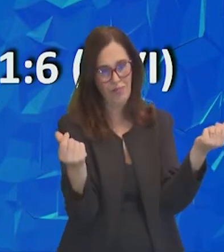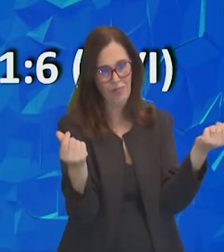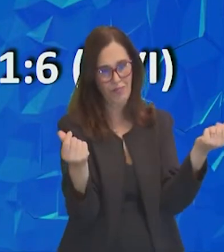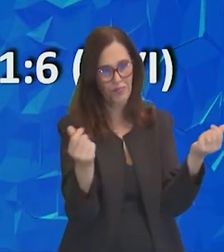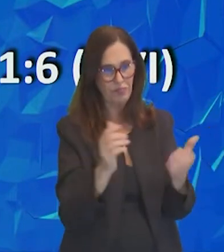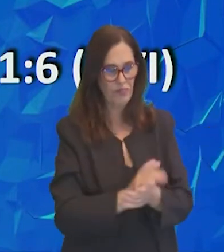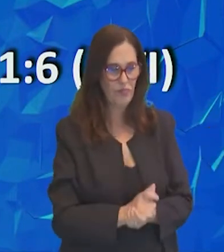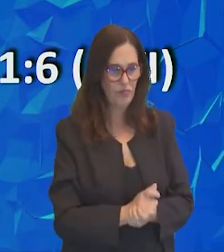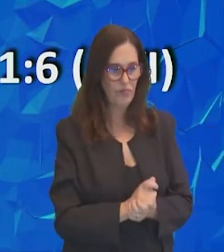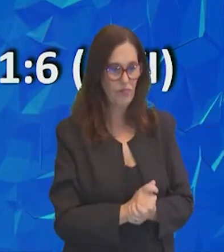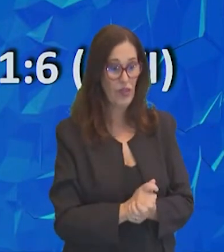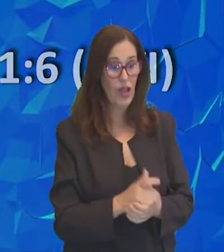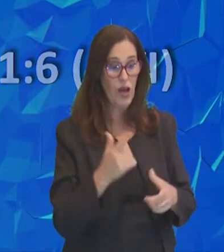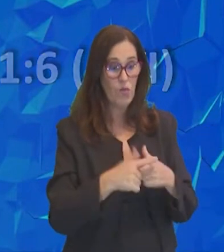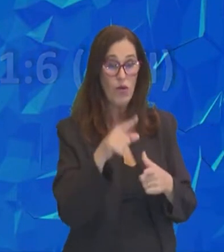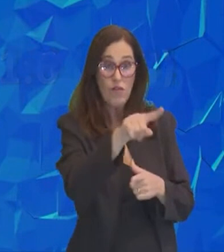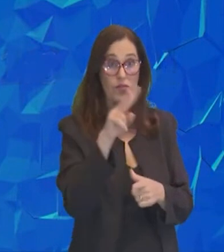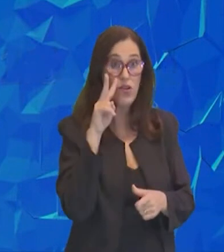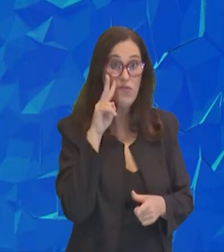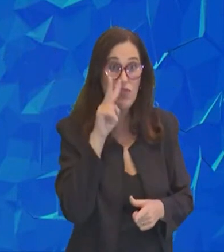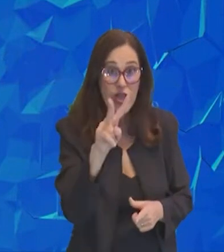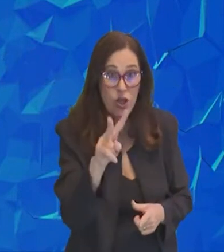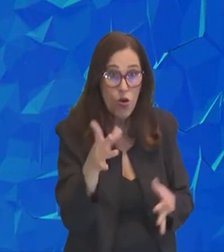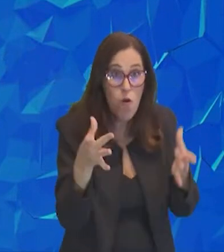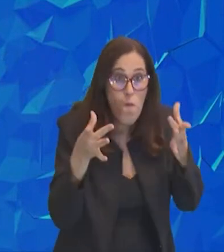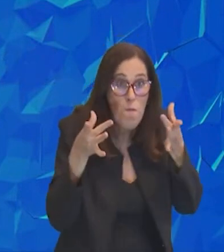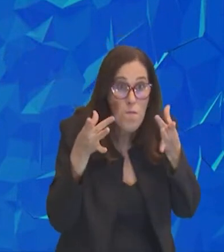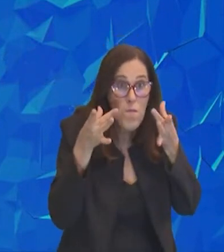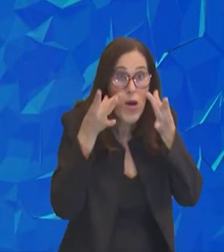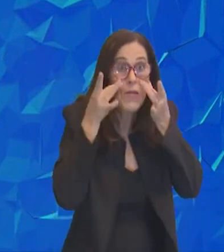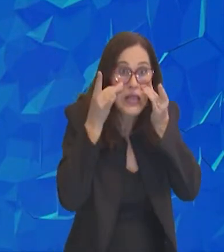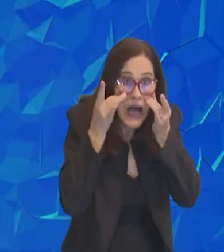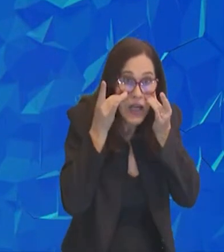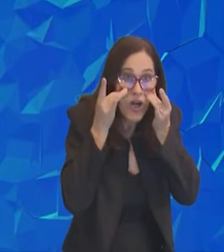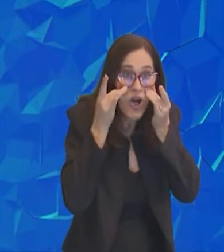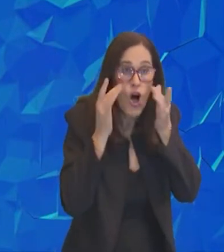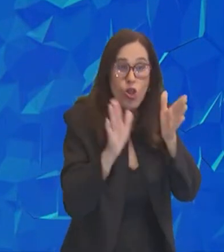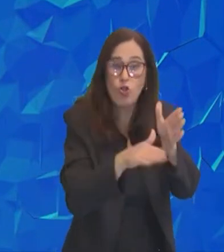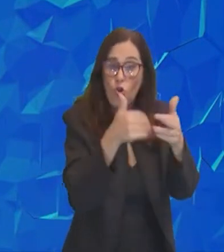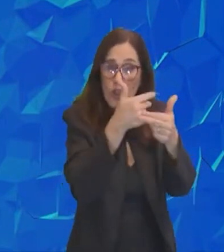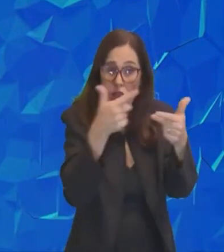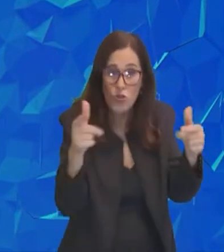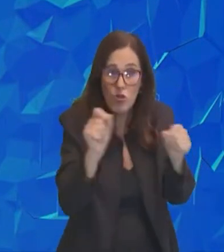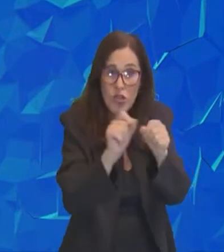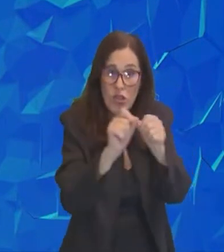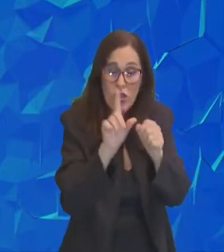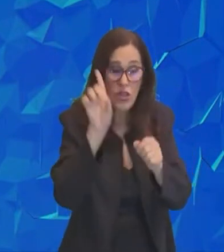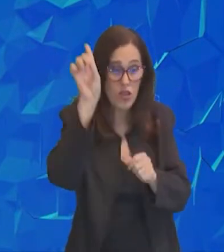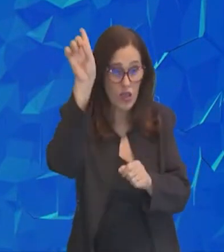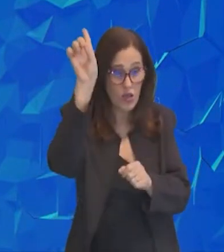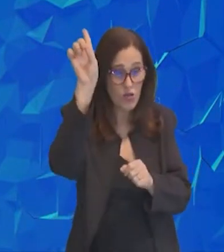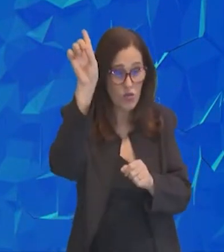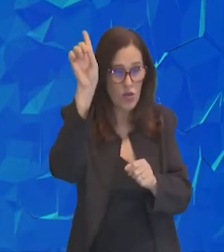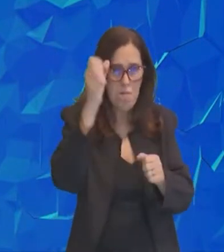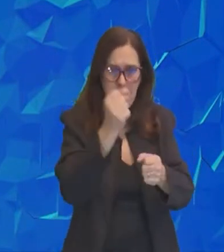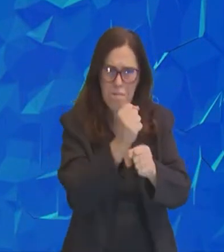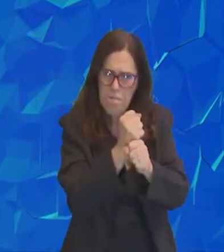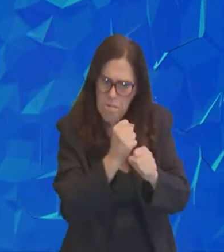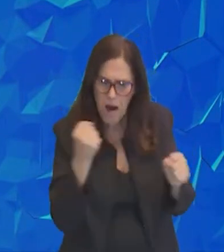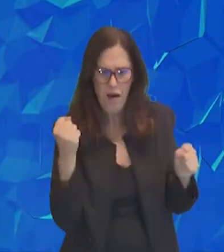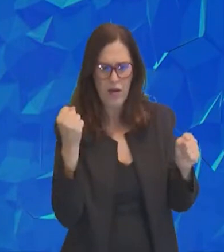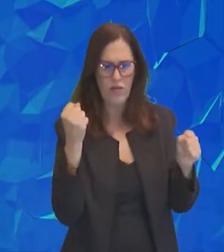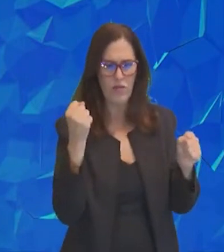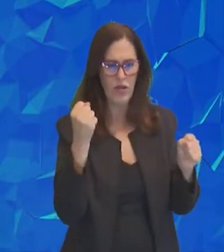Israel. Porque vocês viram com os seus próprios olhos todas as grandezas, as grandes obras que o Senhor